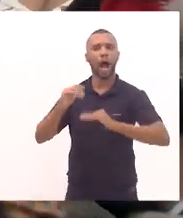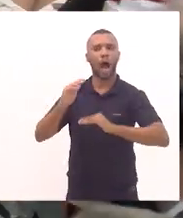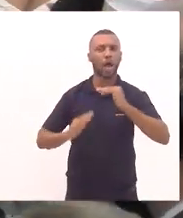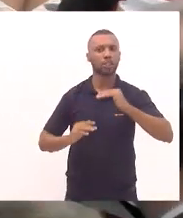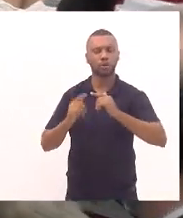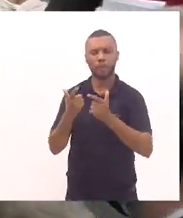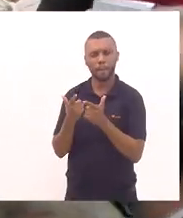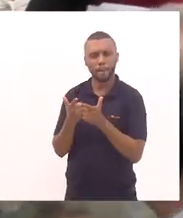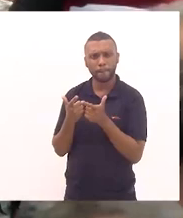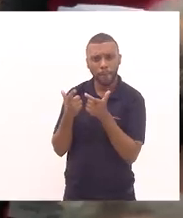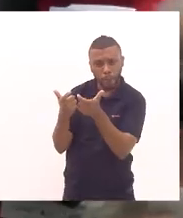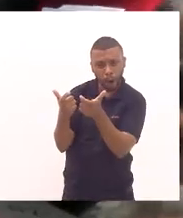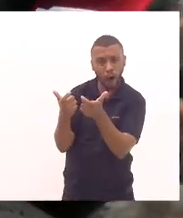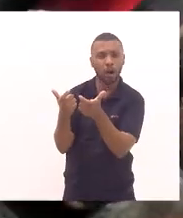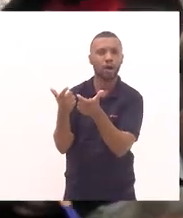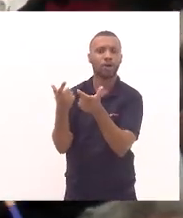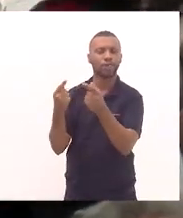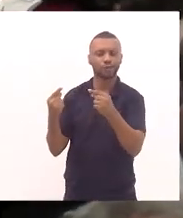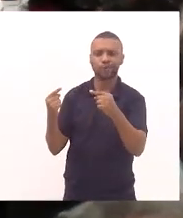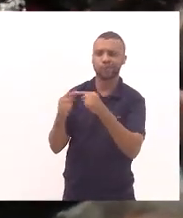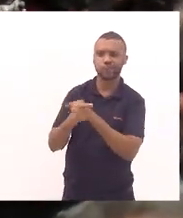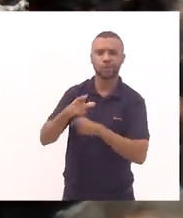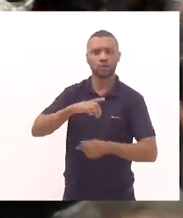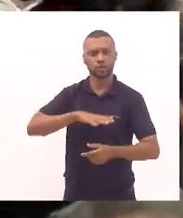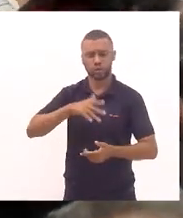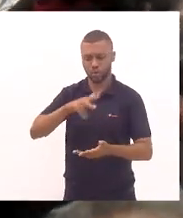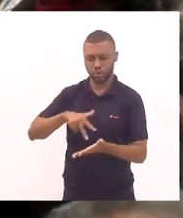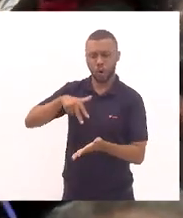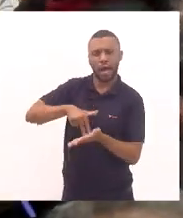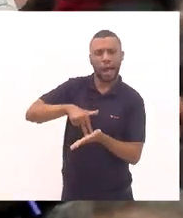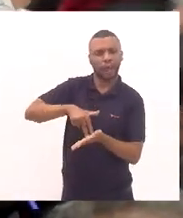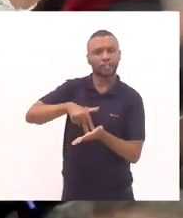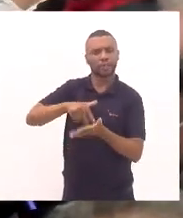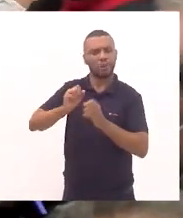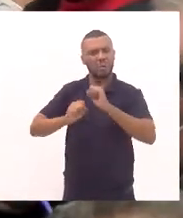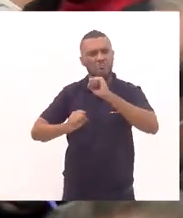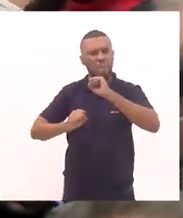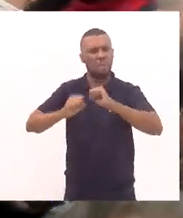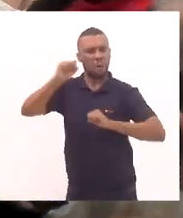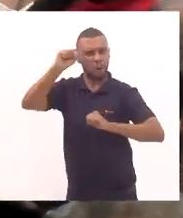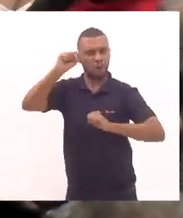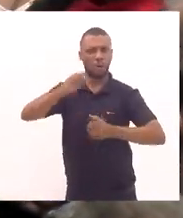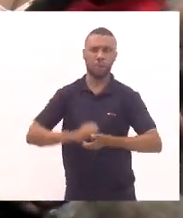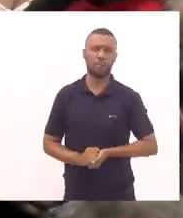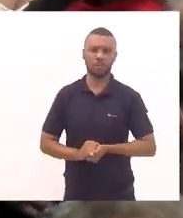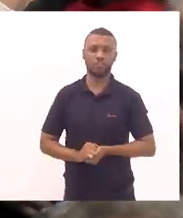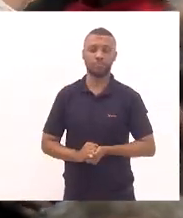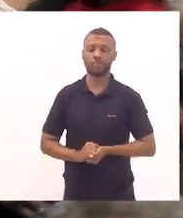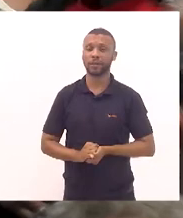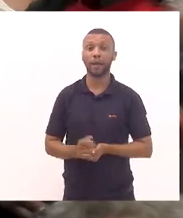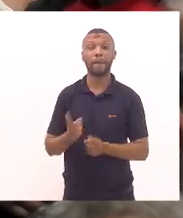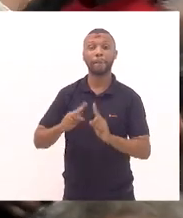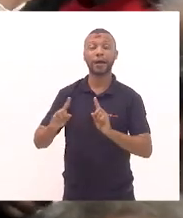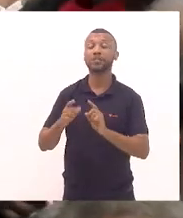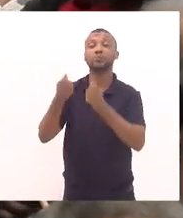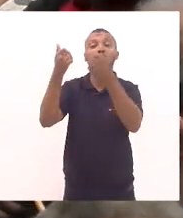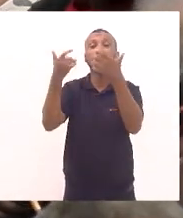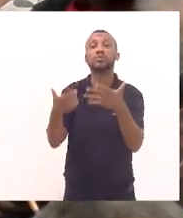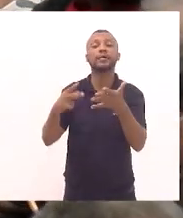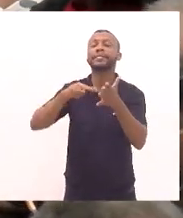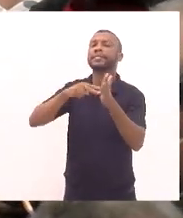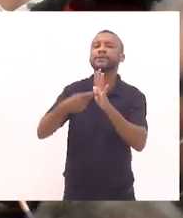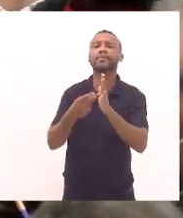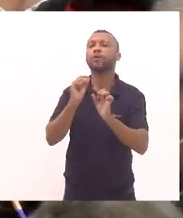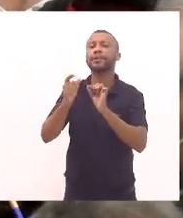ou atos incomuns, de coragem ou audácia. E não diz o que, que significa coragem